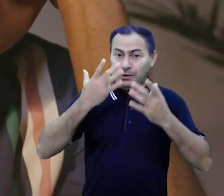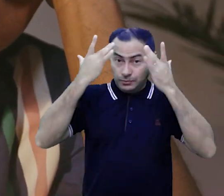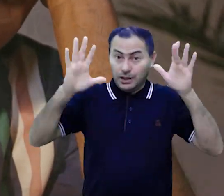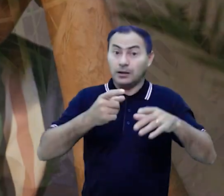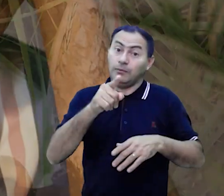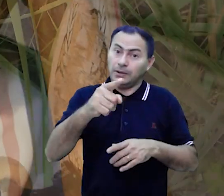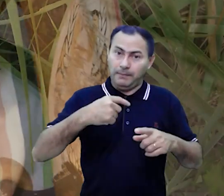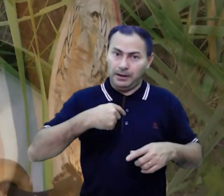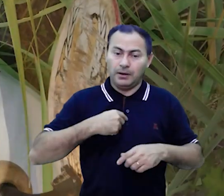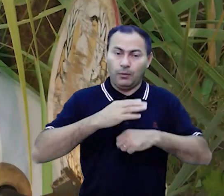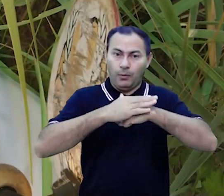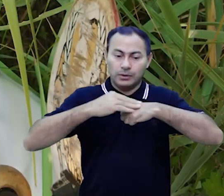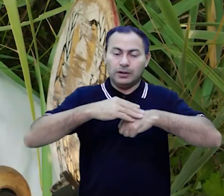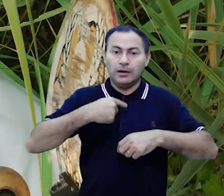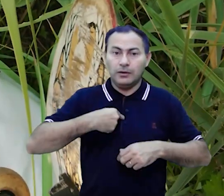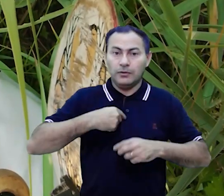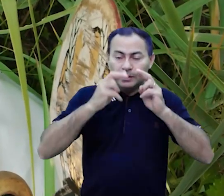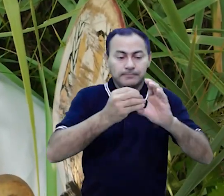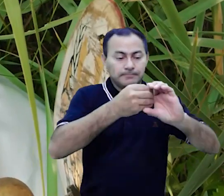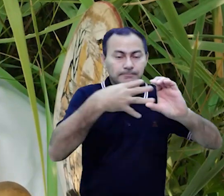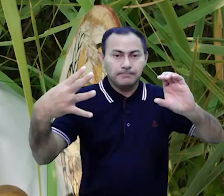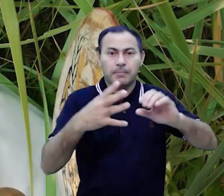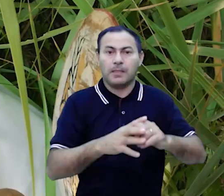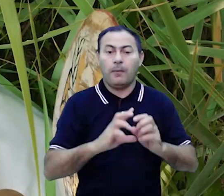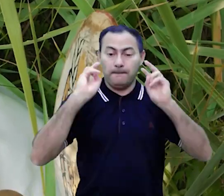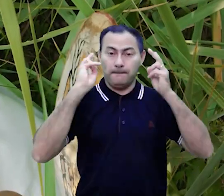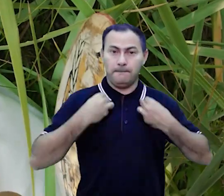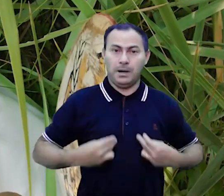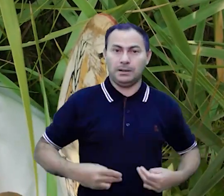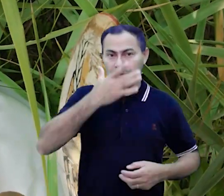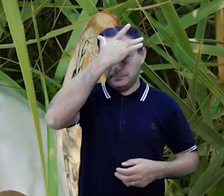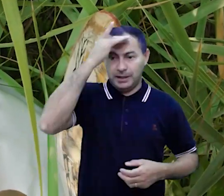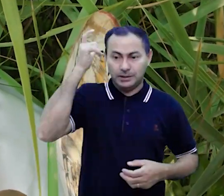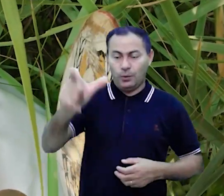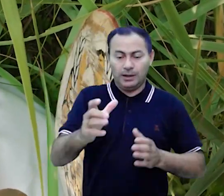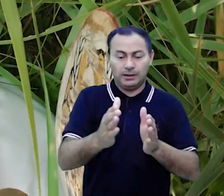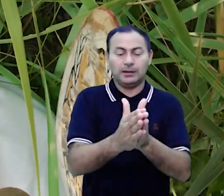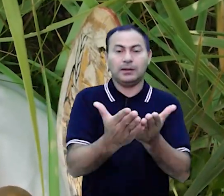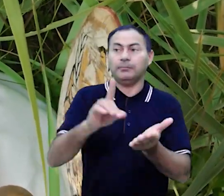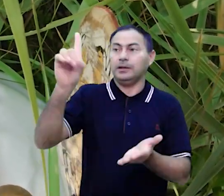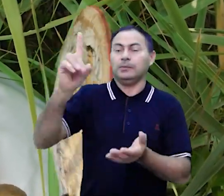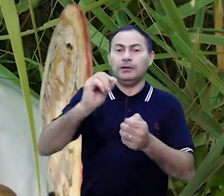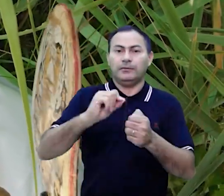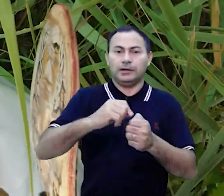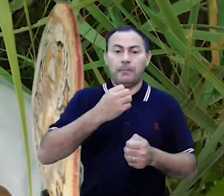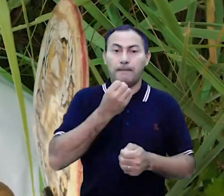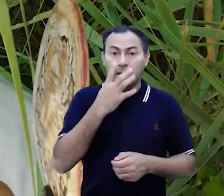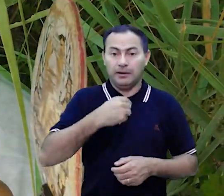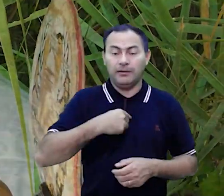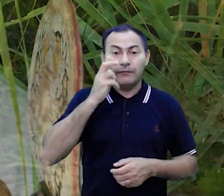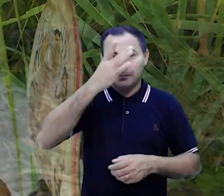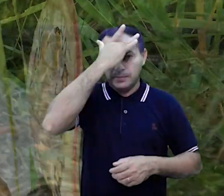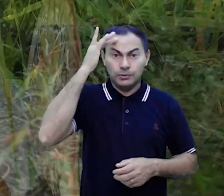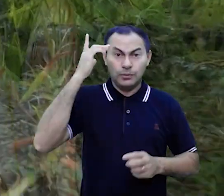até? Eu não sei quanto a você, mas consola-me quando vejo essas características tão humanas nos personagens da Bíblia. Faz-me